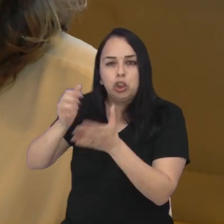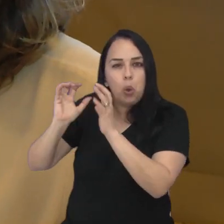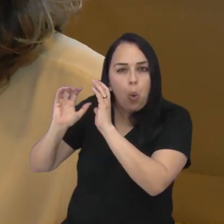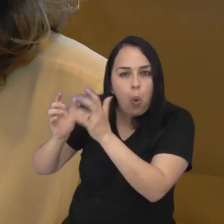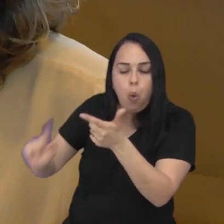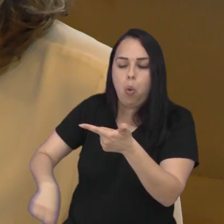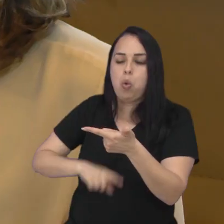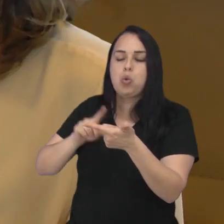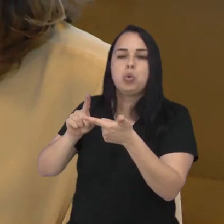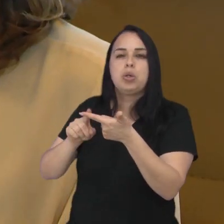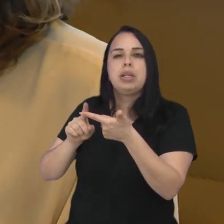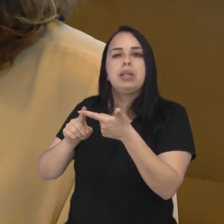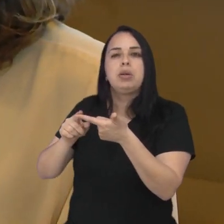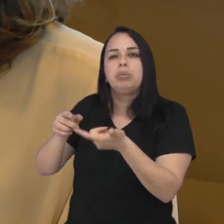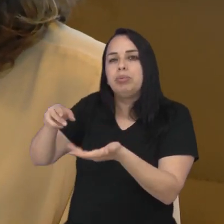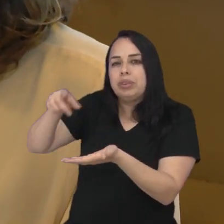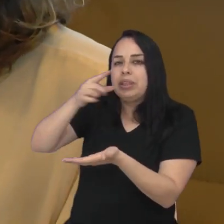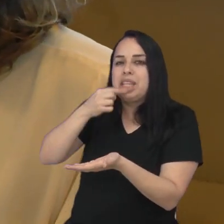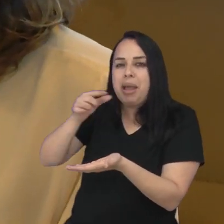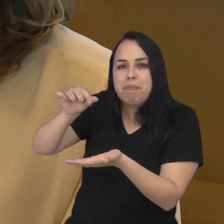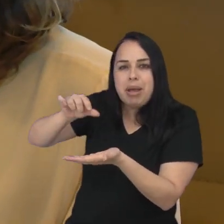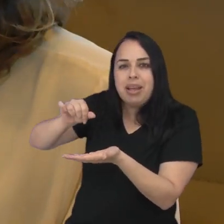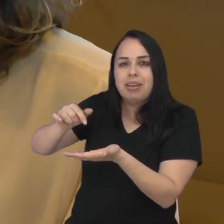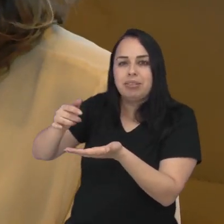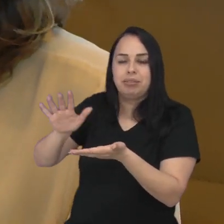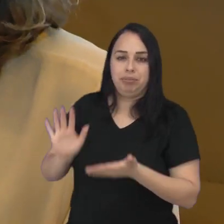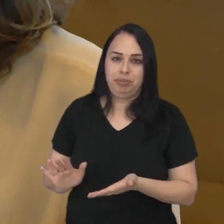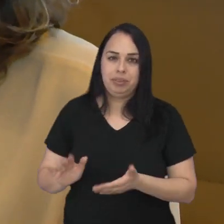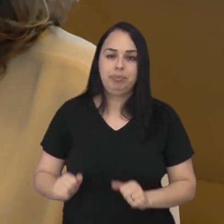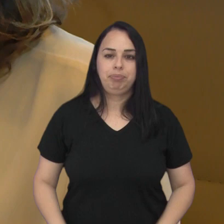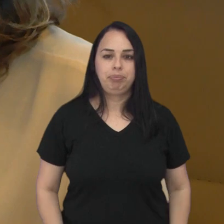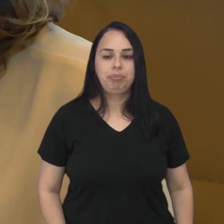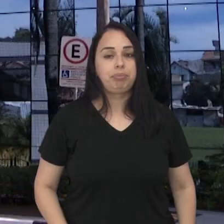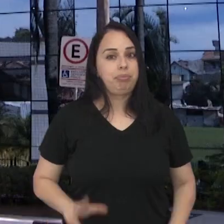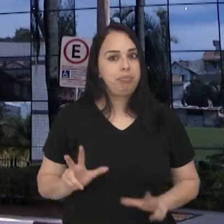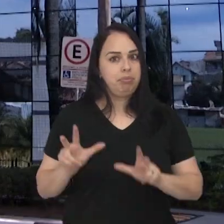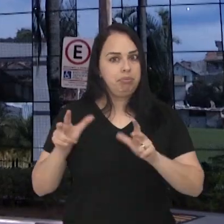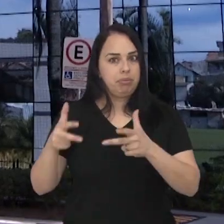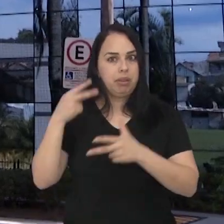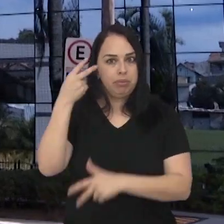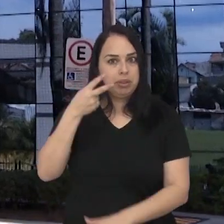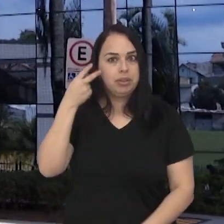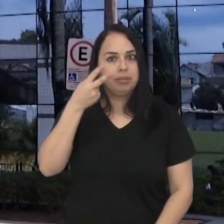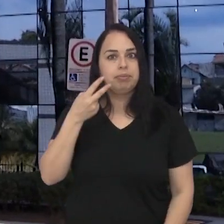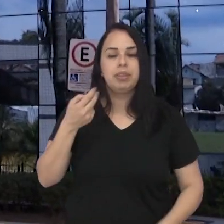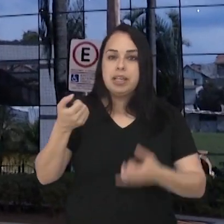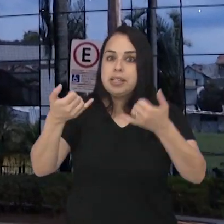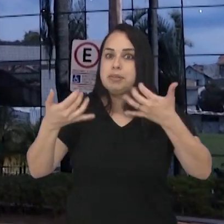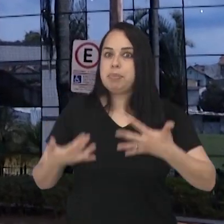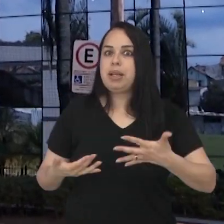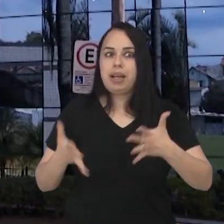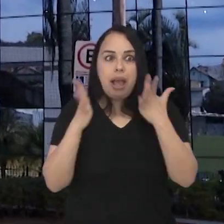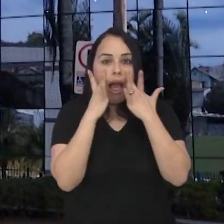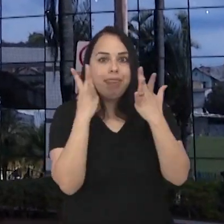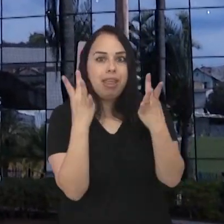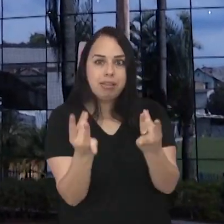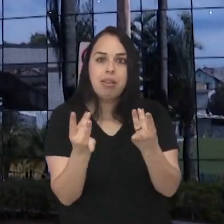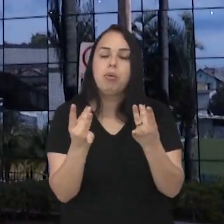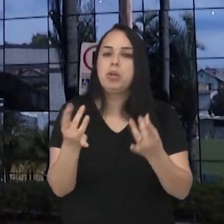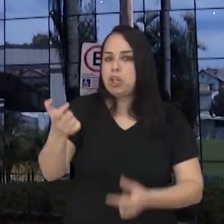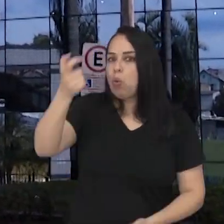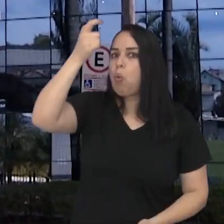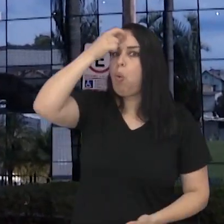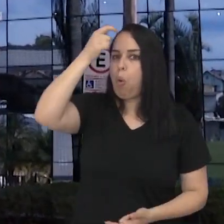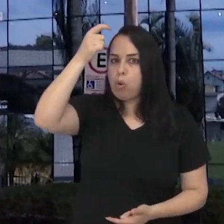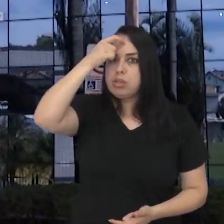de coco, você concorda comigo que a gente já vai reduzir na metade, né, esse consumo? A Câmara também entende a necessidade de medidas